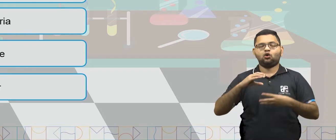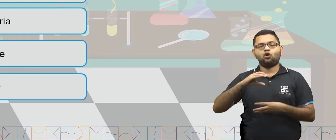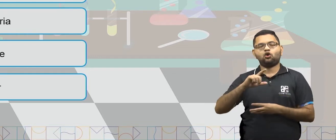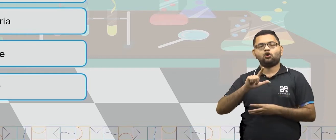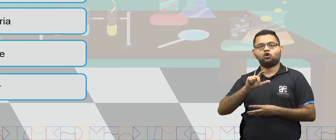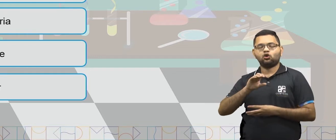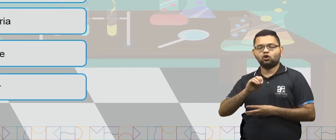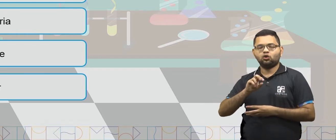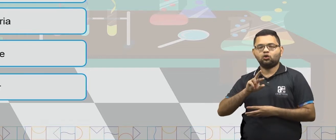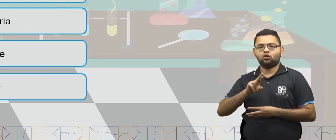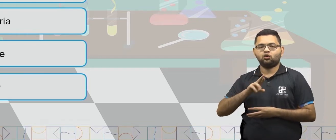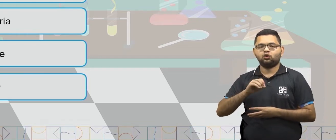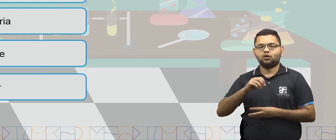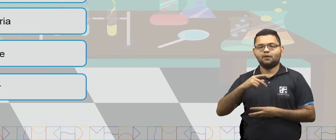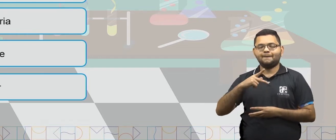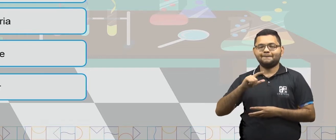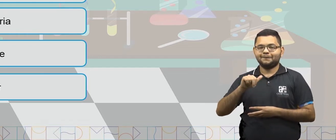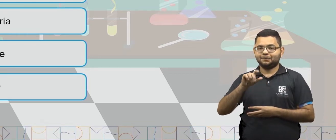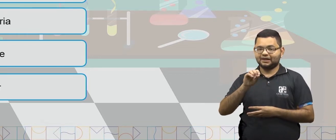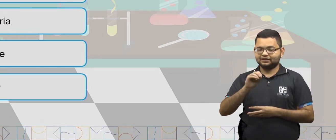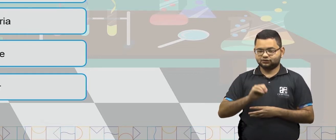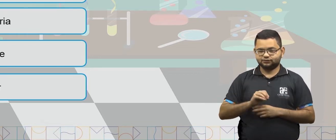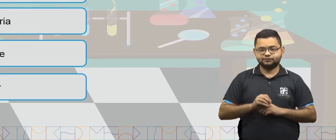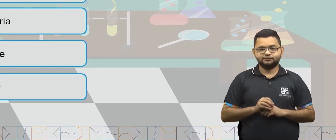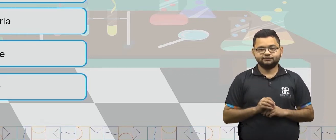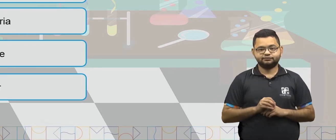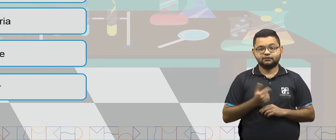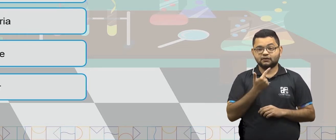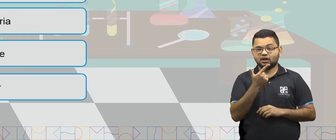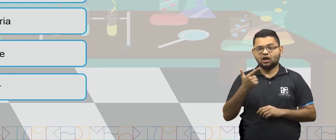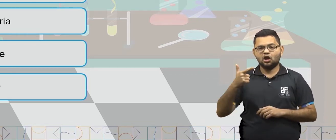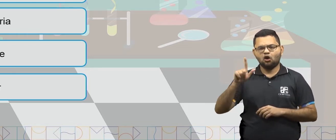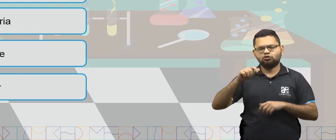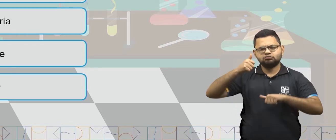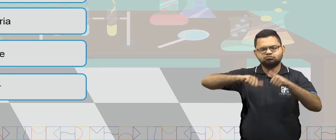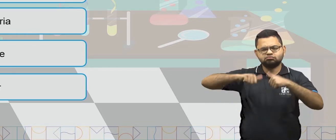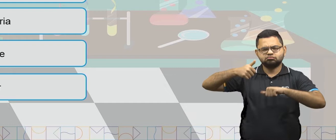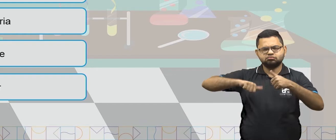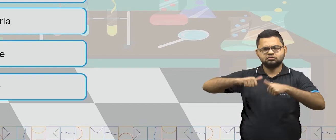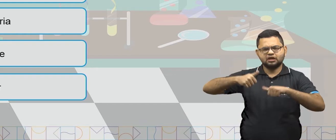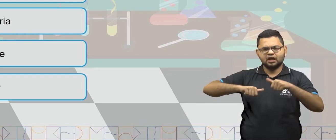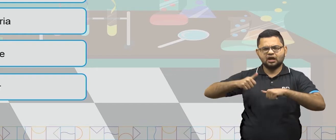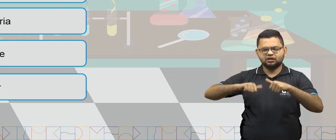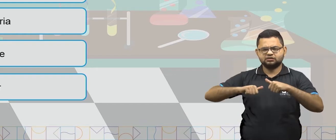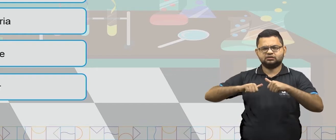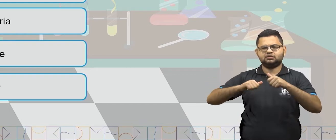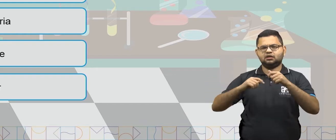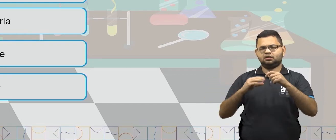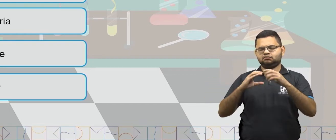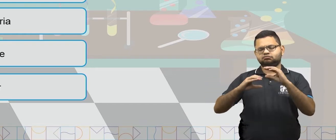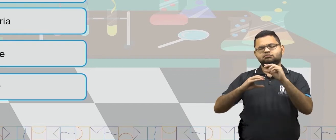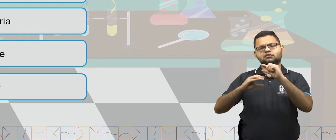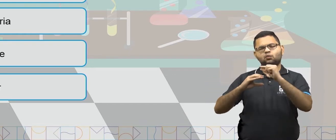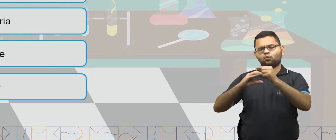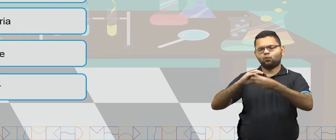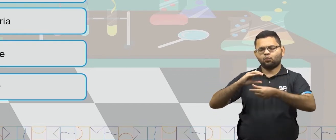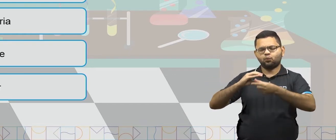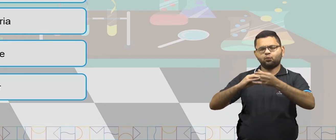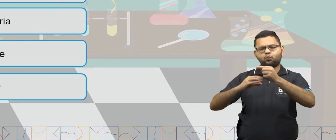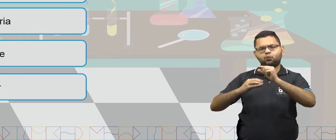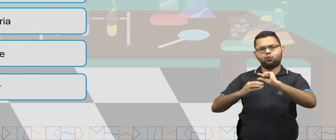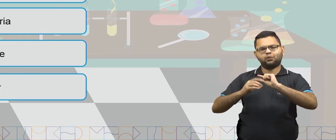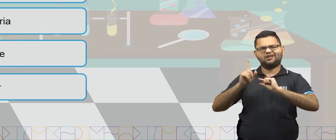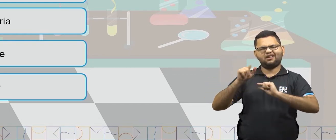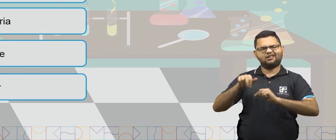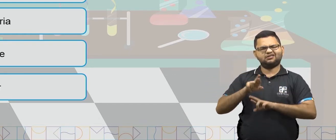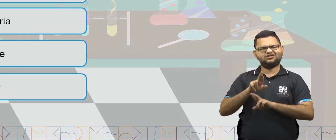outra não. Em outra análise, Maria identificou que a composição das paredes celulares das 2